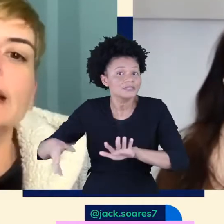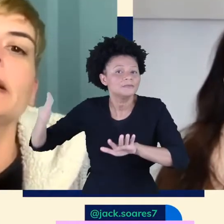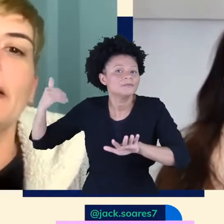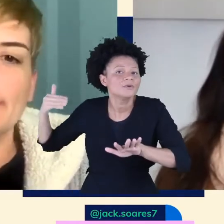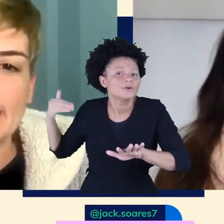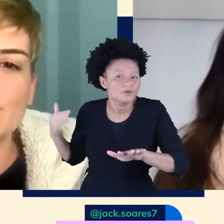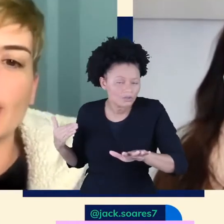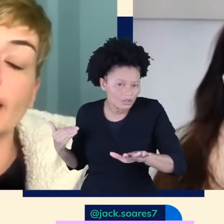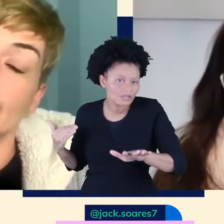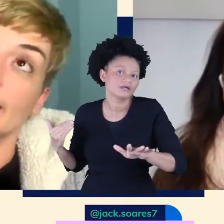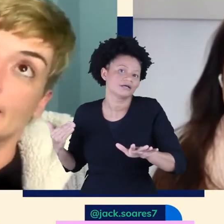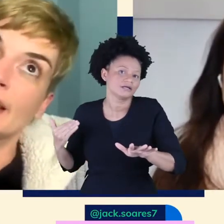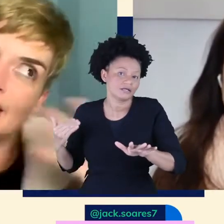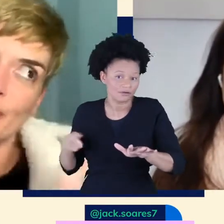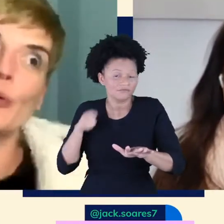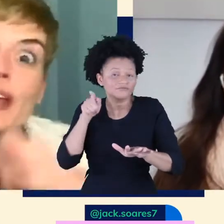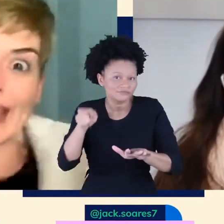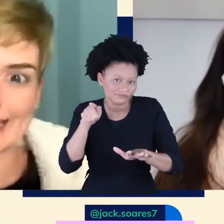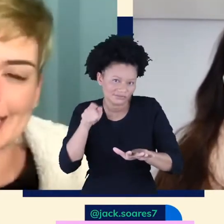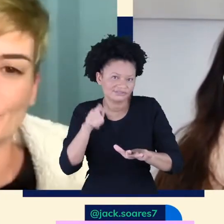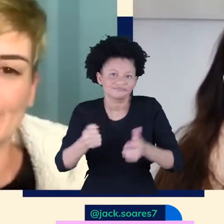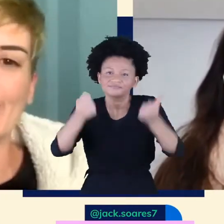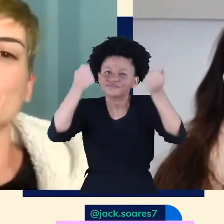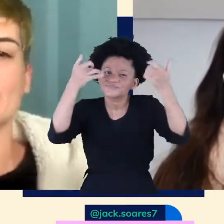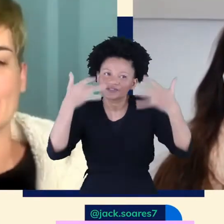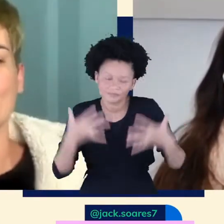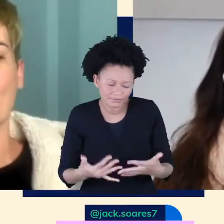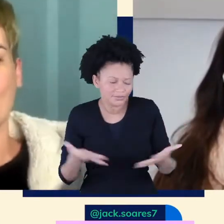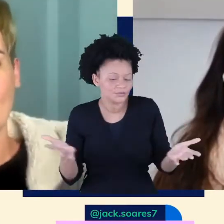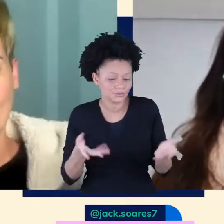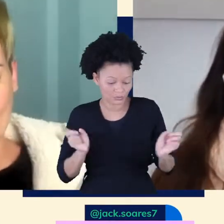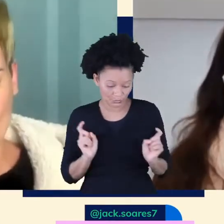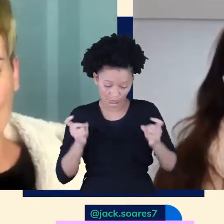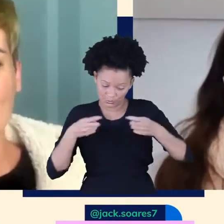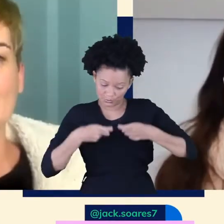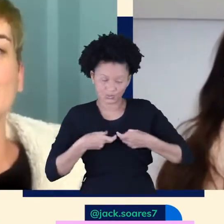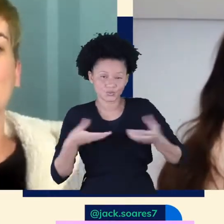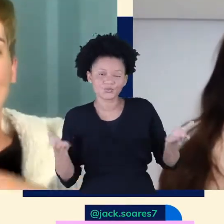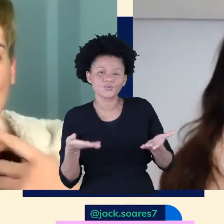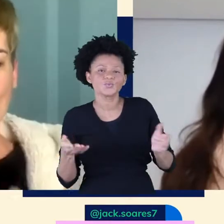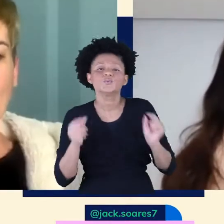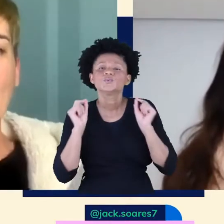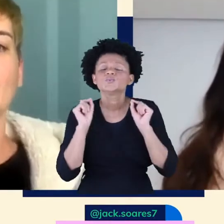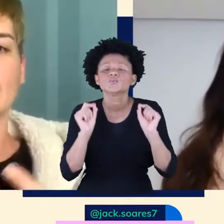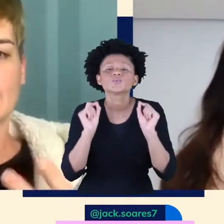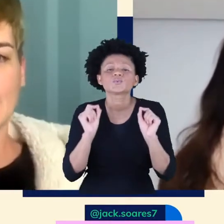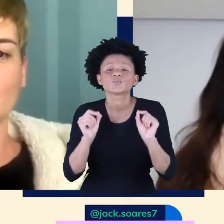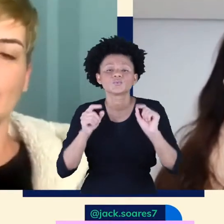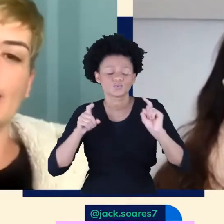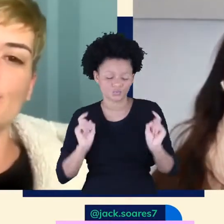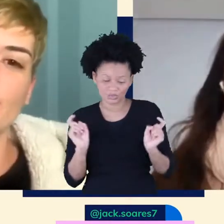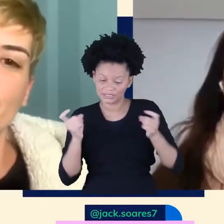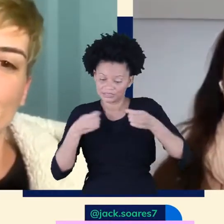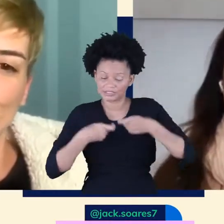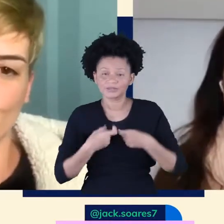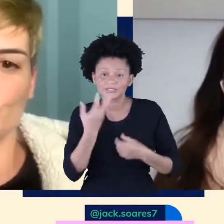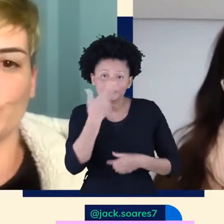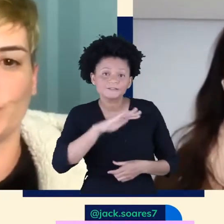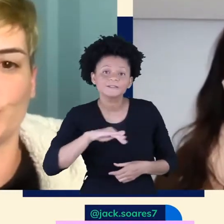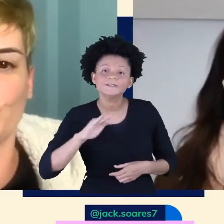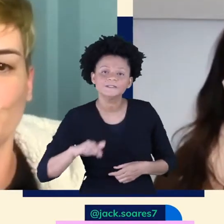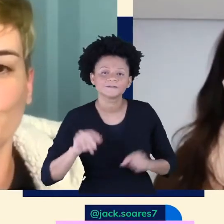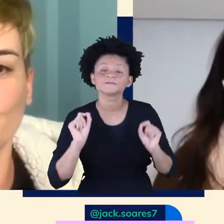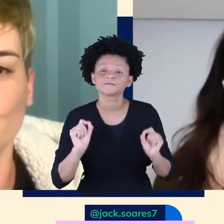passada, mas, quer dizer, você falou o que era sexualidade, mas então, já que o tema de hoje é esse, o que é sexualidade infantil?